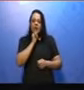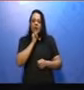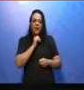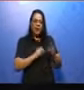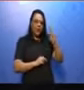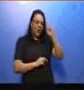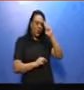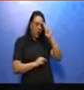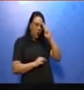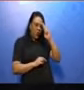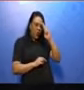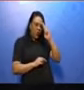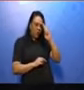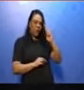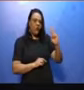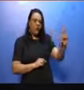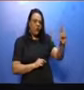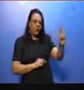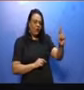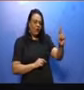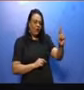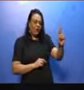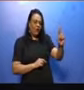Eu dei uma parada.